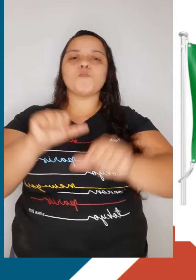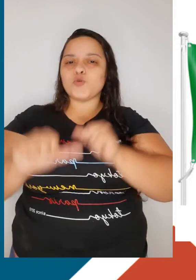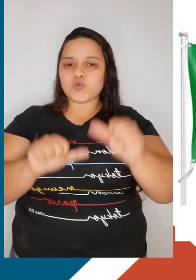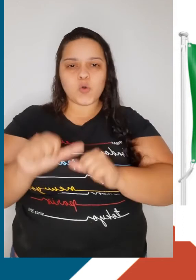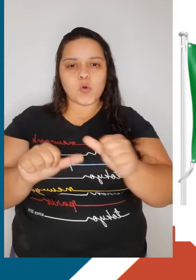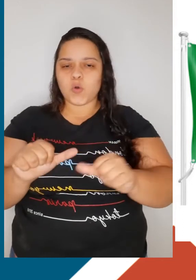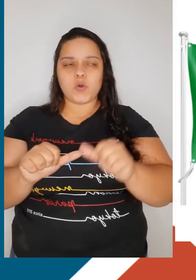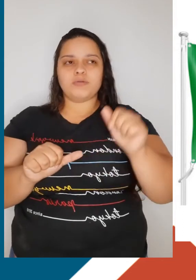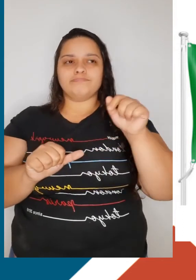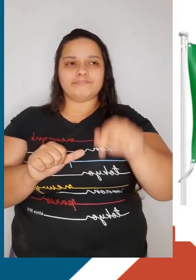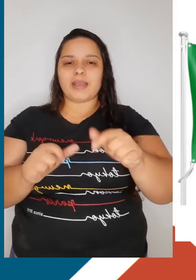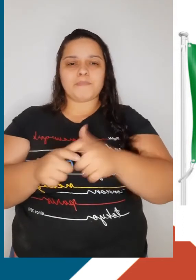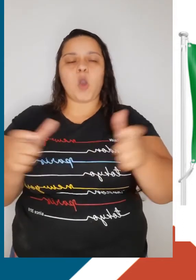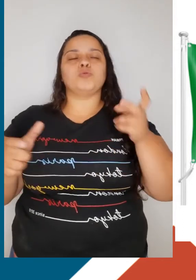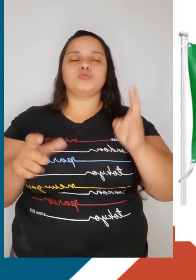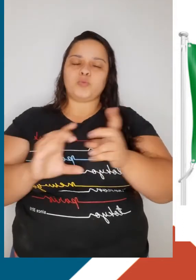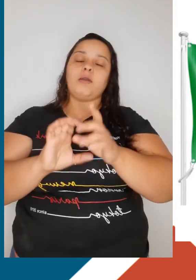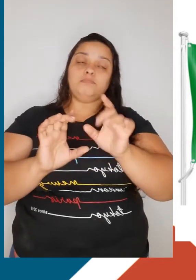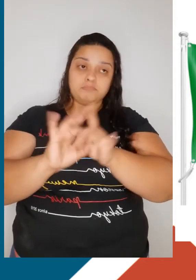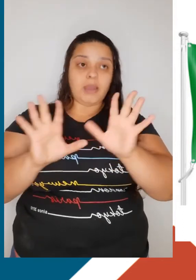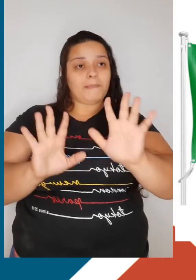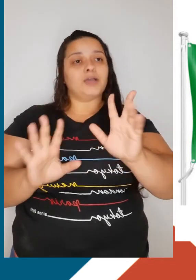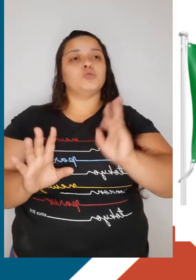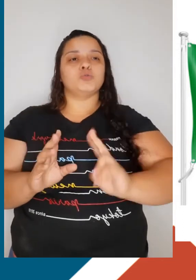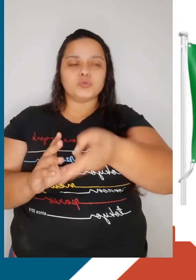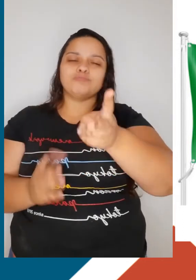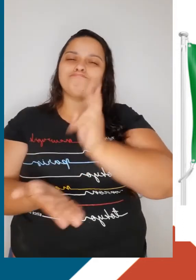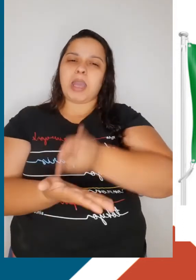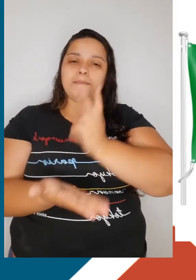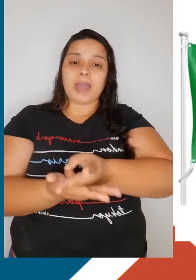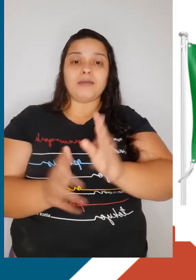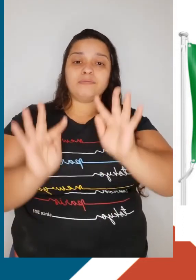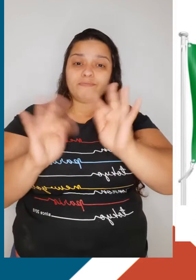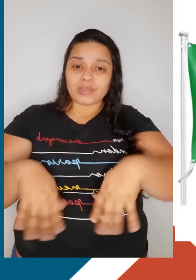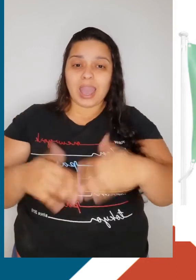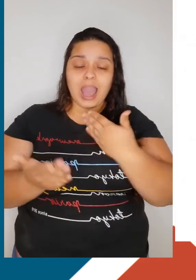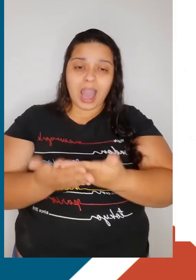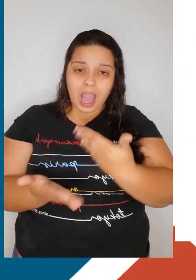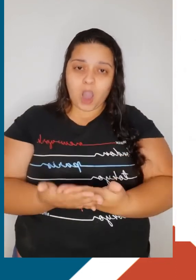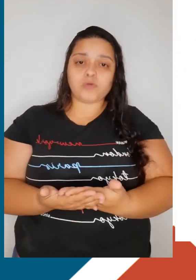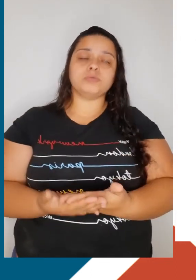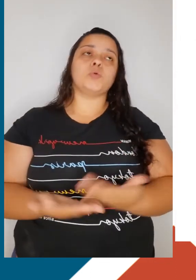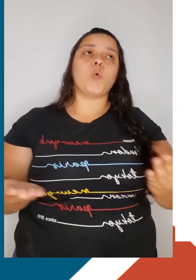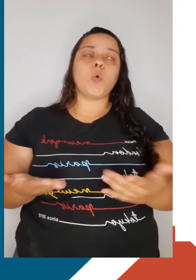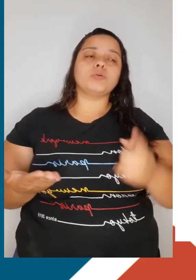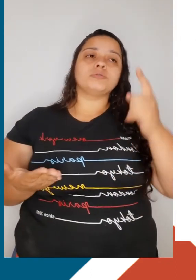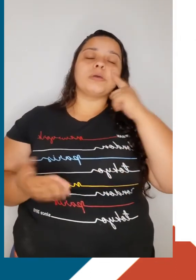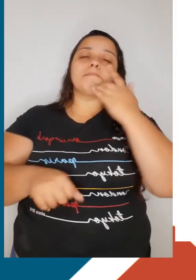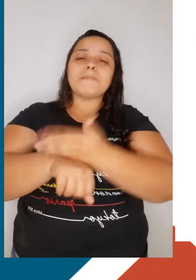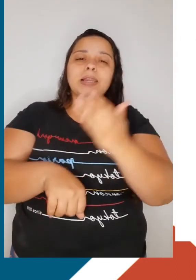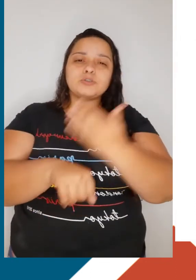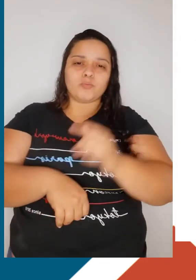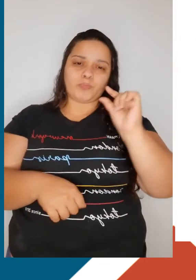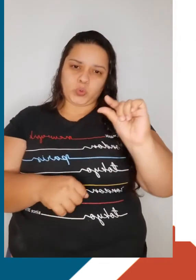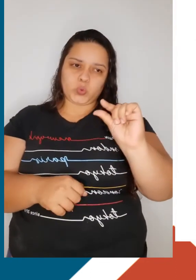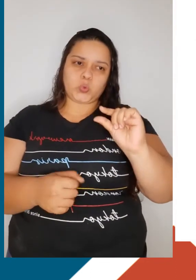significou mudanças estruturais para a grande maioria da população. Bem, para finalizar então a nossa aula,